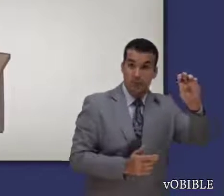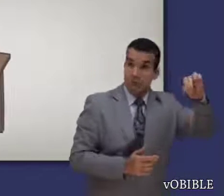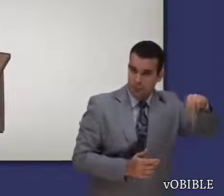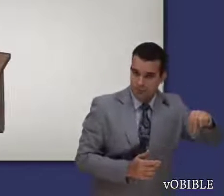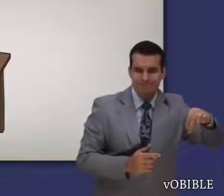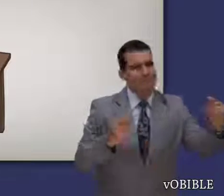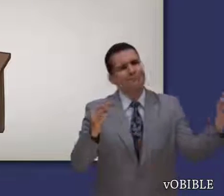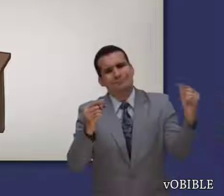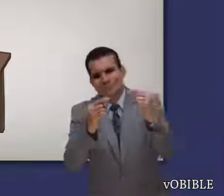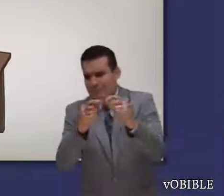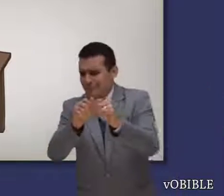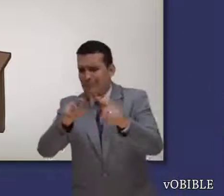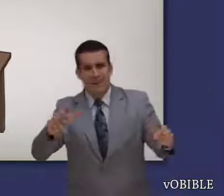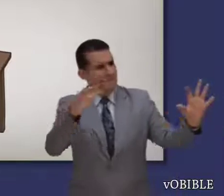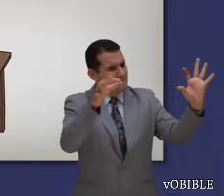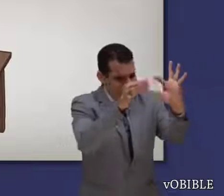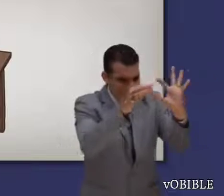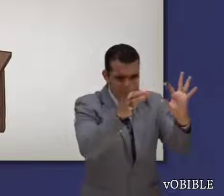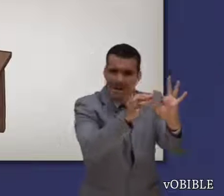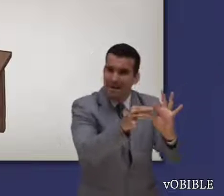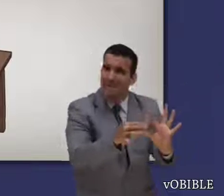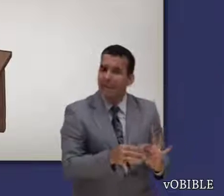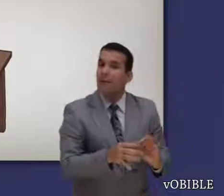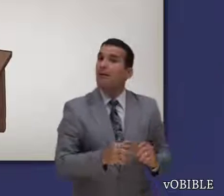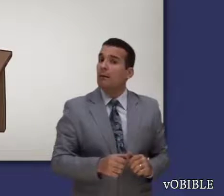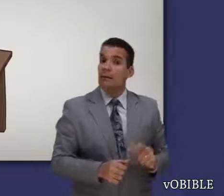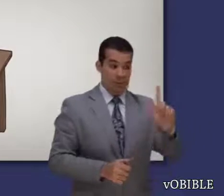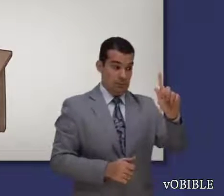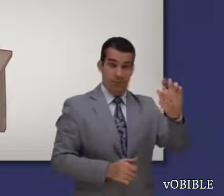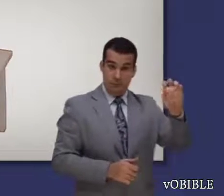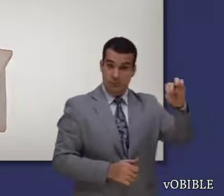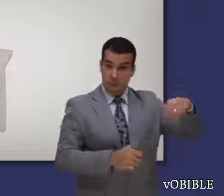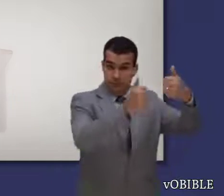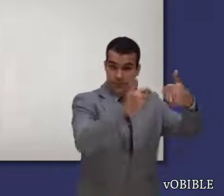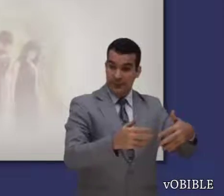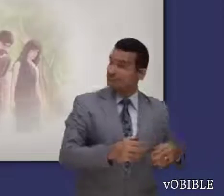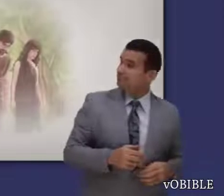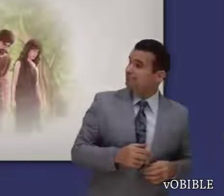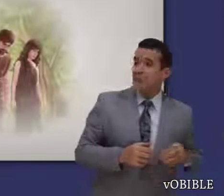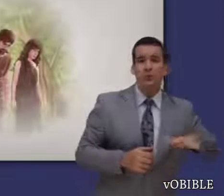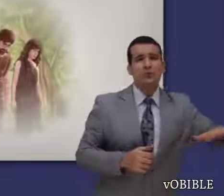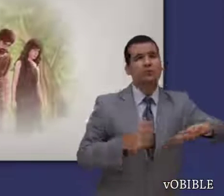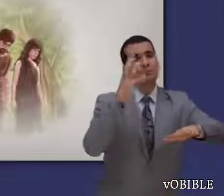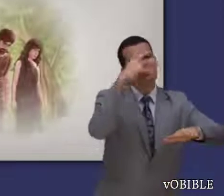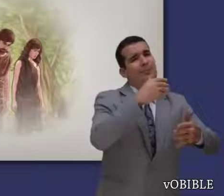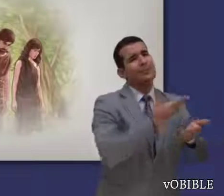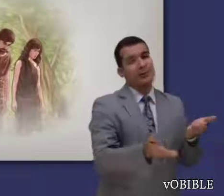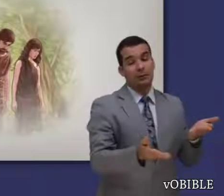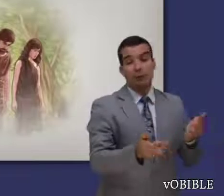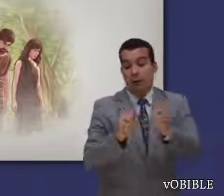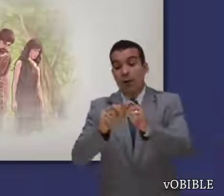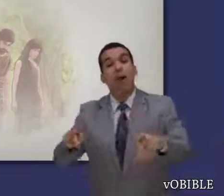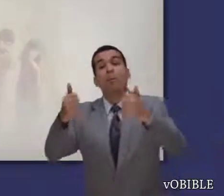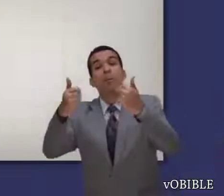O livro de Apocalipse está ligado com o primeiro livro da Bíblia, Gênesis. Gênesis explica como o paraíso foi